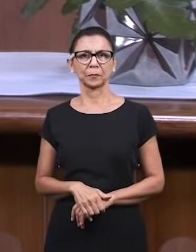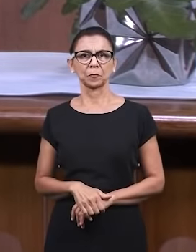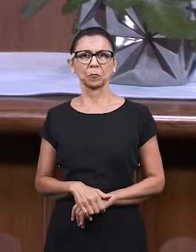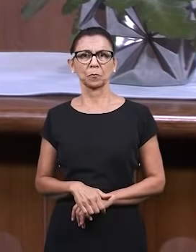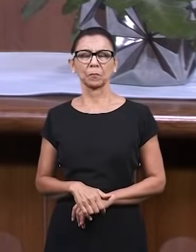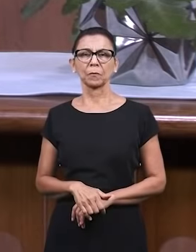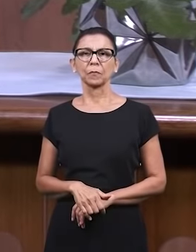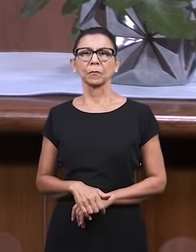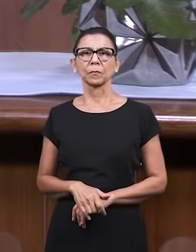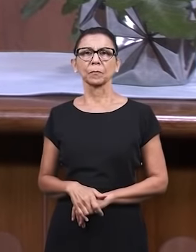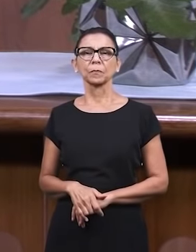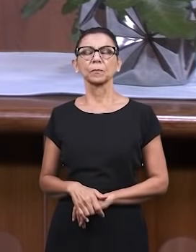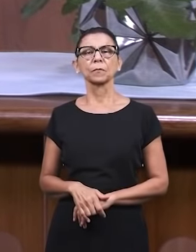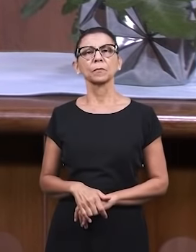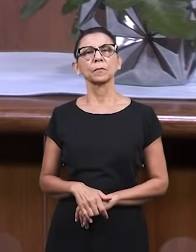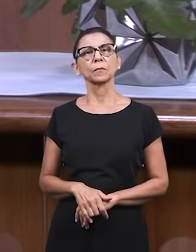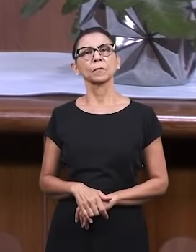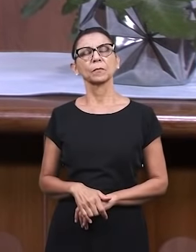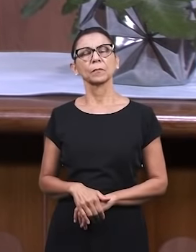Nós sabemos que